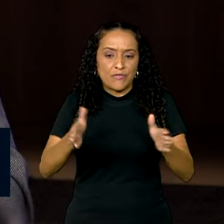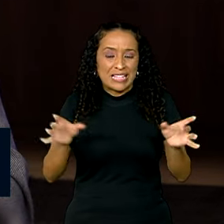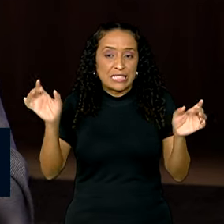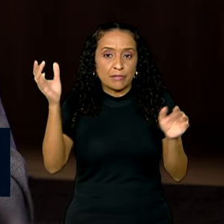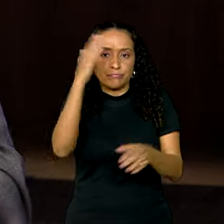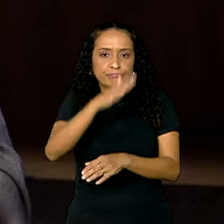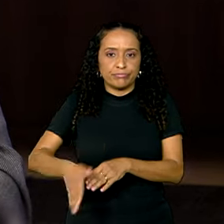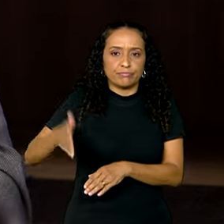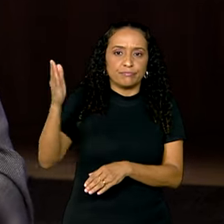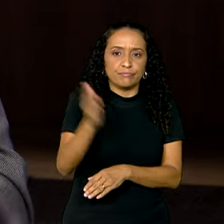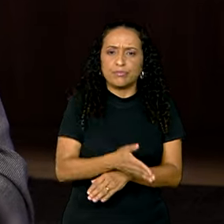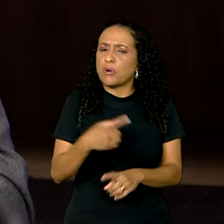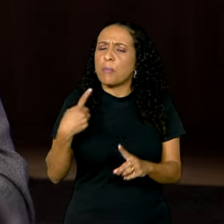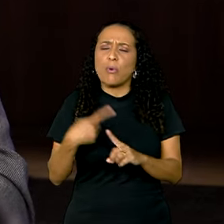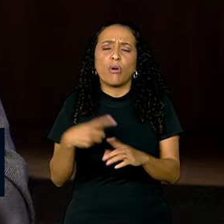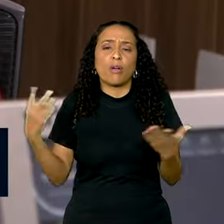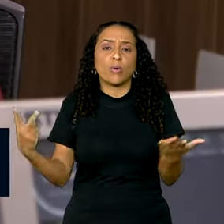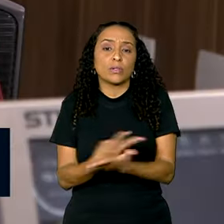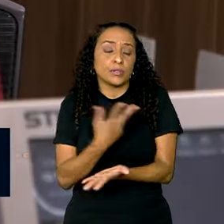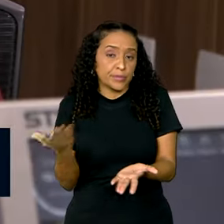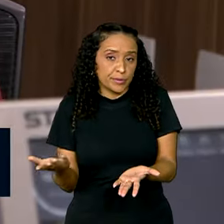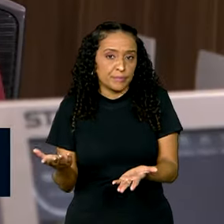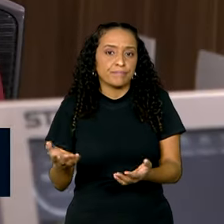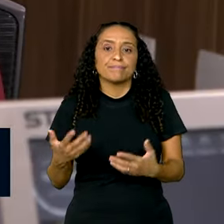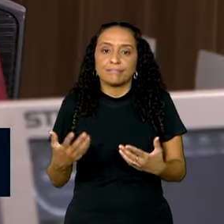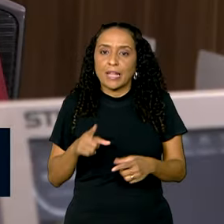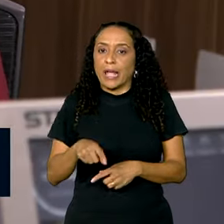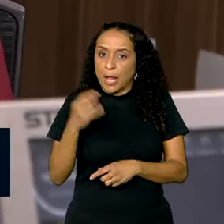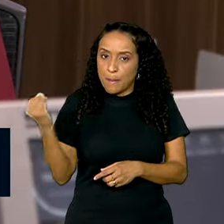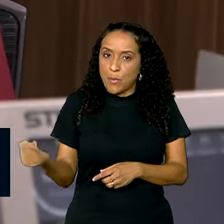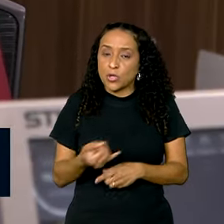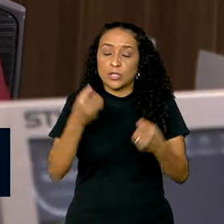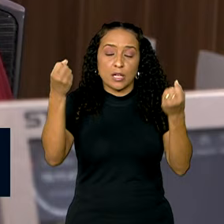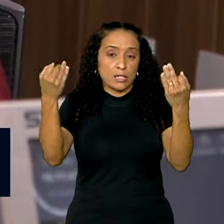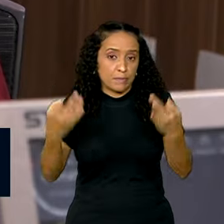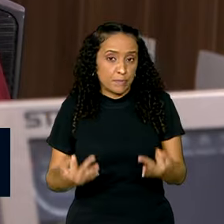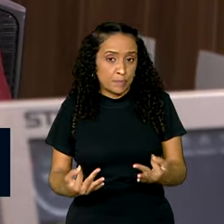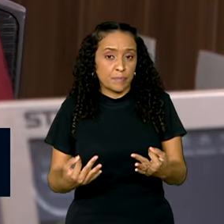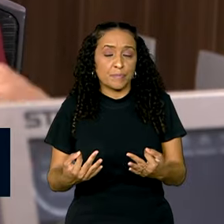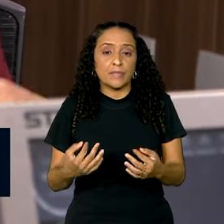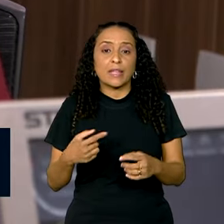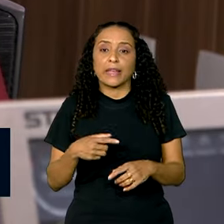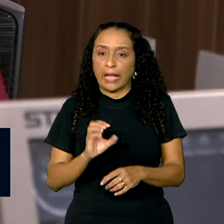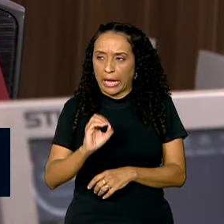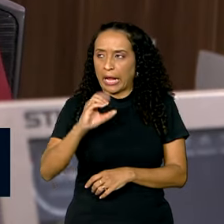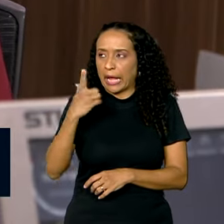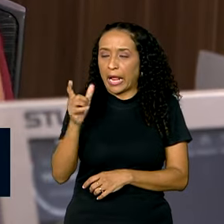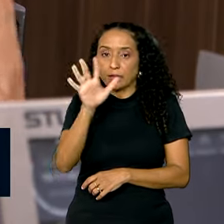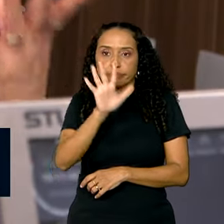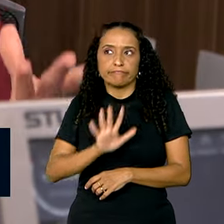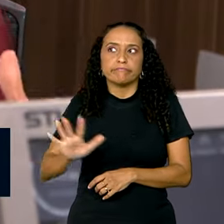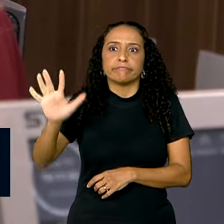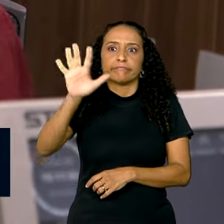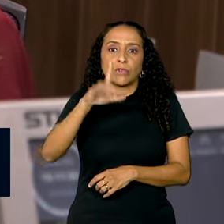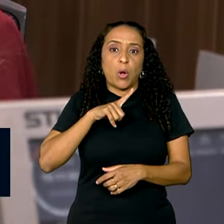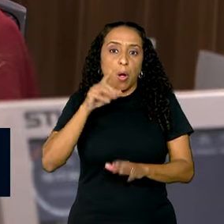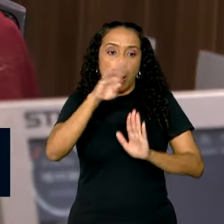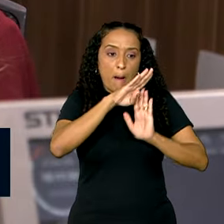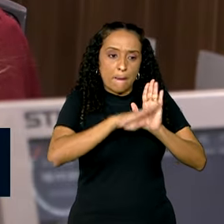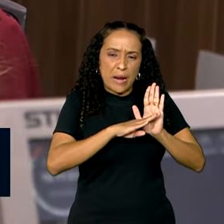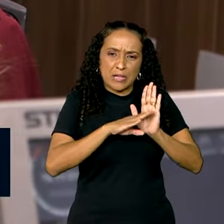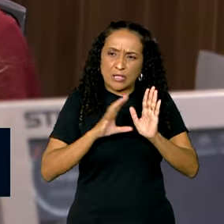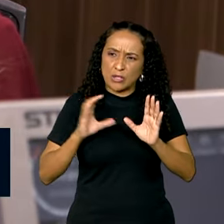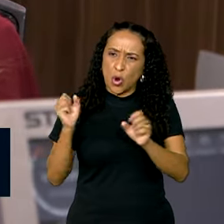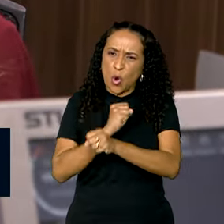cancelamento Por que que isso ocorreu Pois é esse isso é super importante a gente falar porque Óbvio no universo veja esse plano ele Abarca